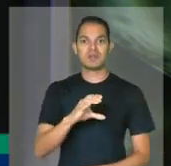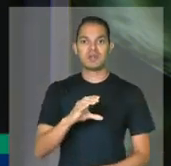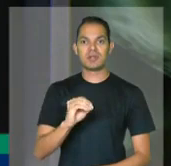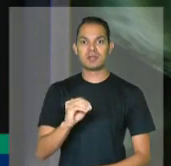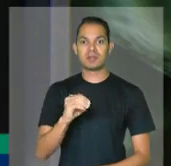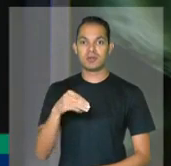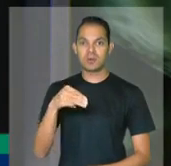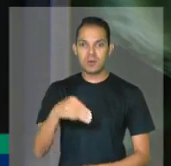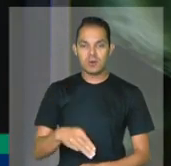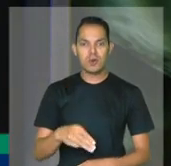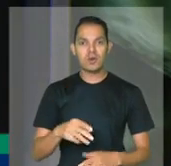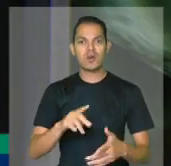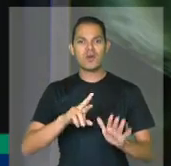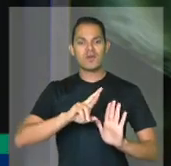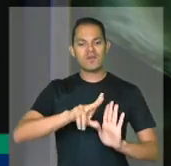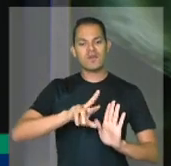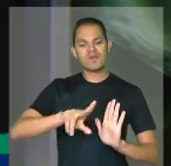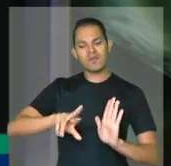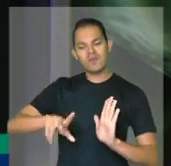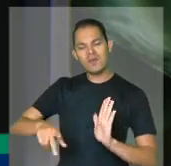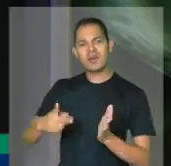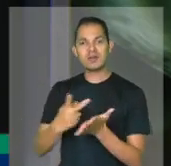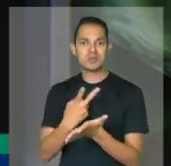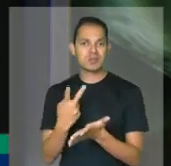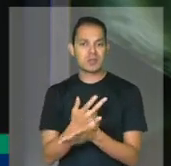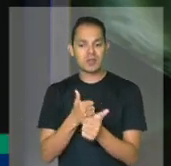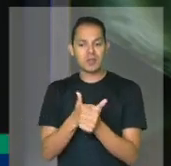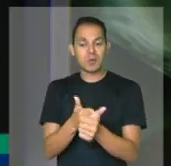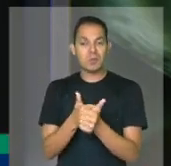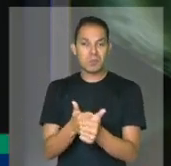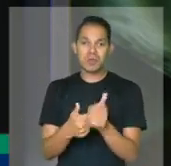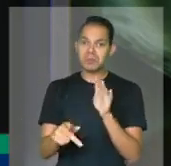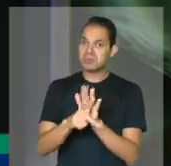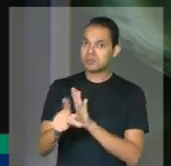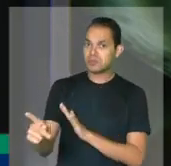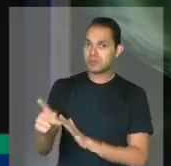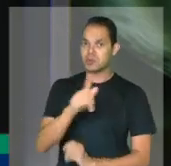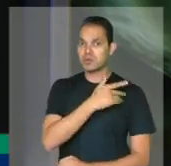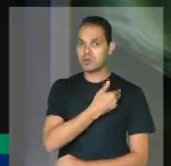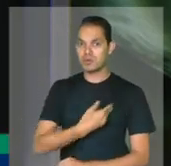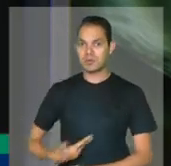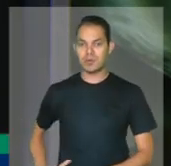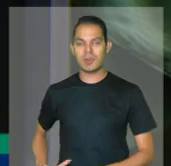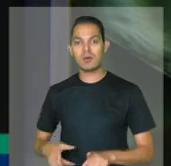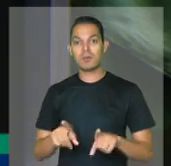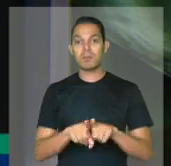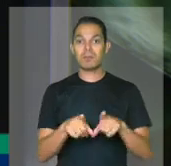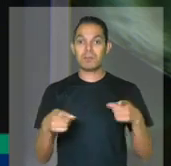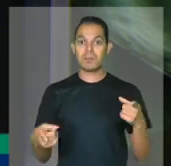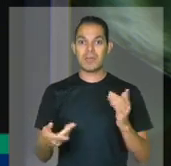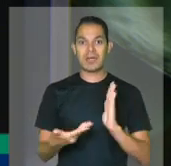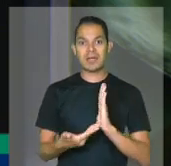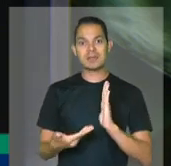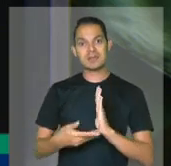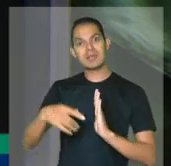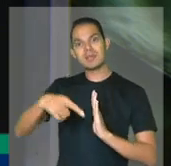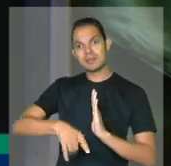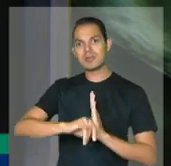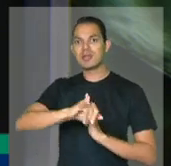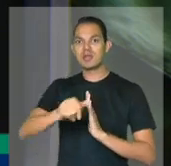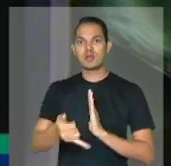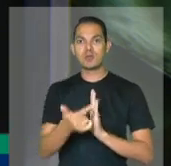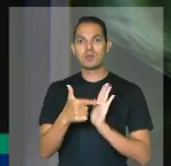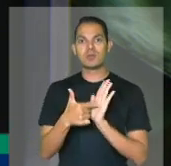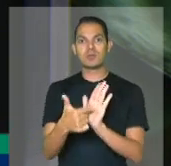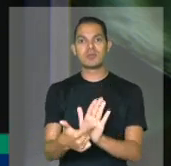outras irregularidades que nós acompanhamos no governo. Mas essa casa tem a oportunidade de mostrar